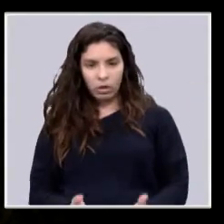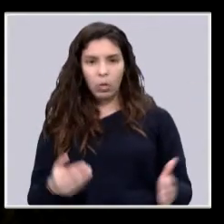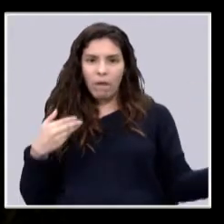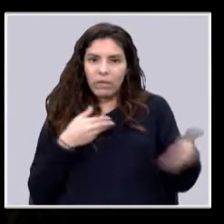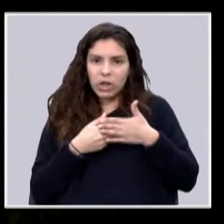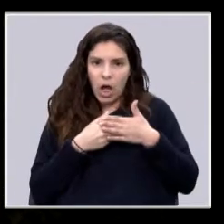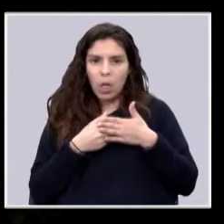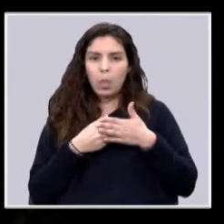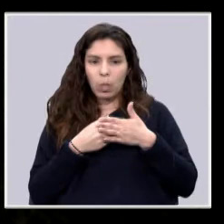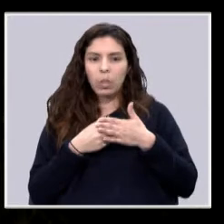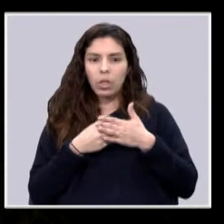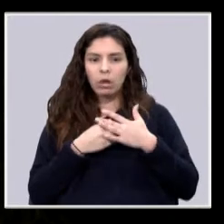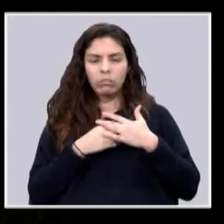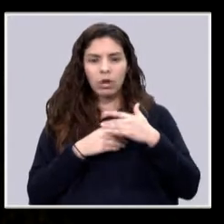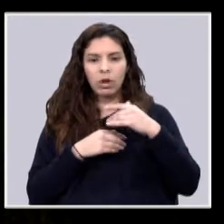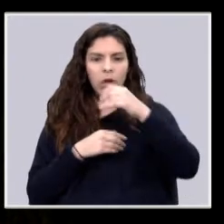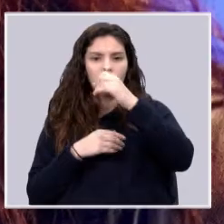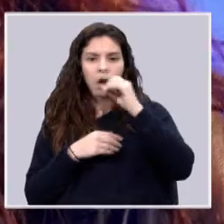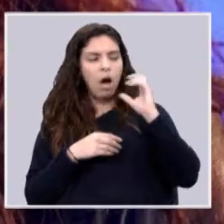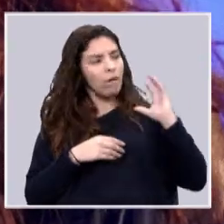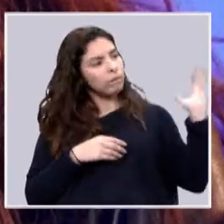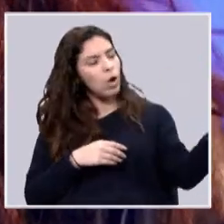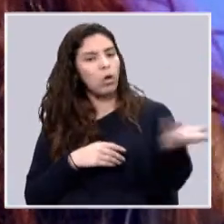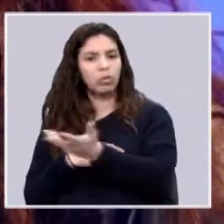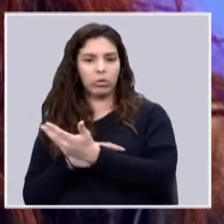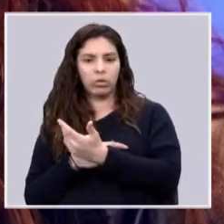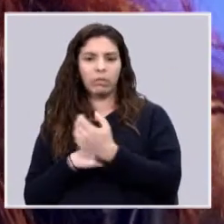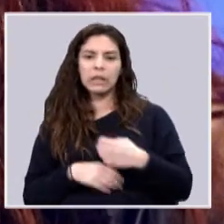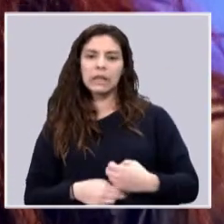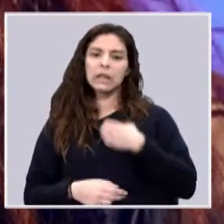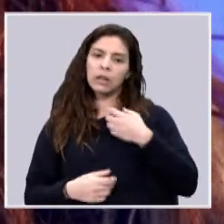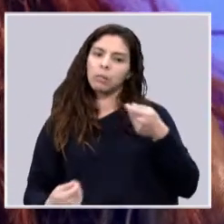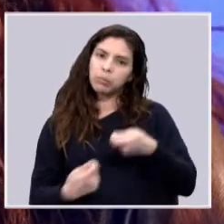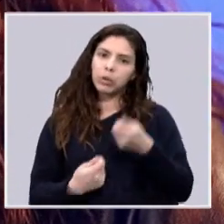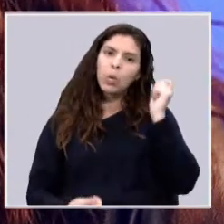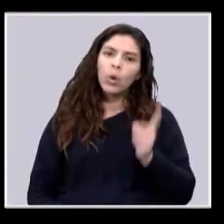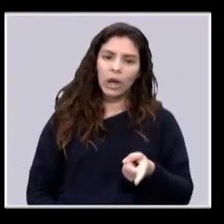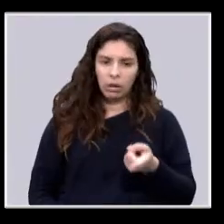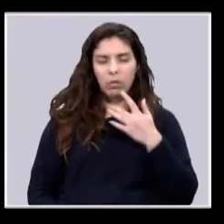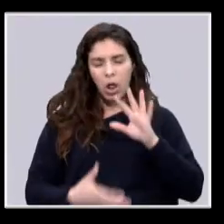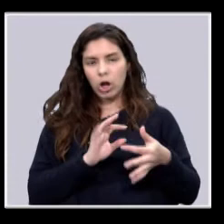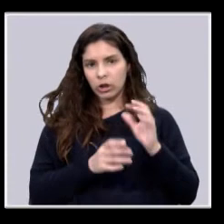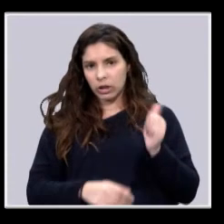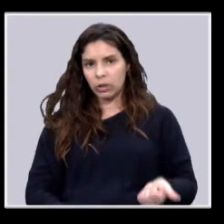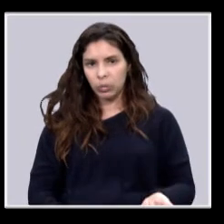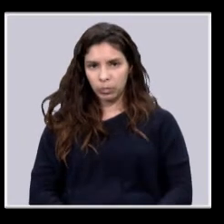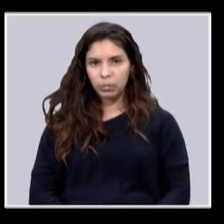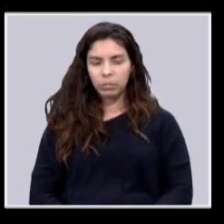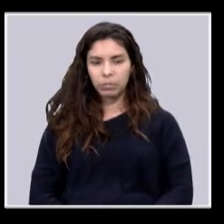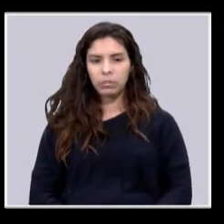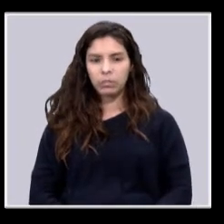bolhas à minha frente, e pensei o que é que isso significava para mim, e por acaso fazia imenso sentido.